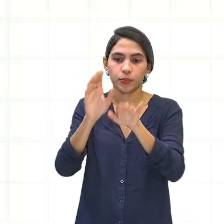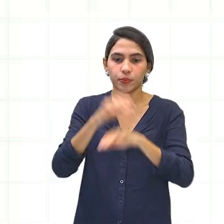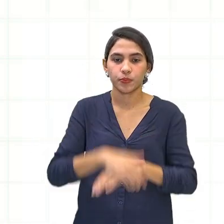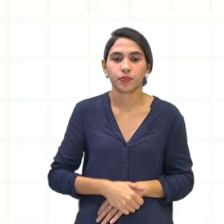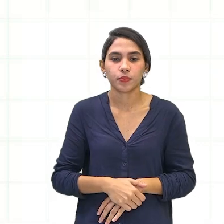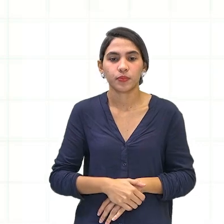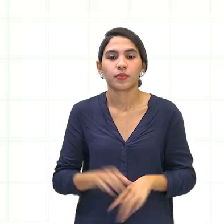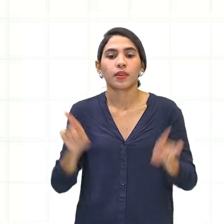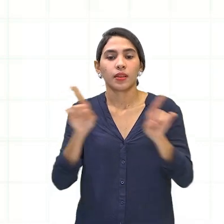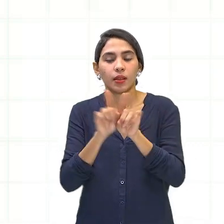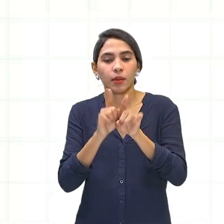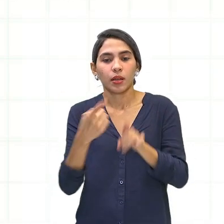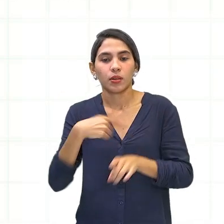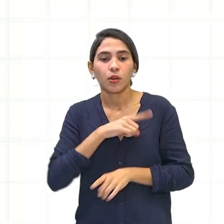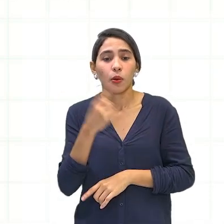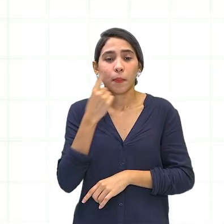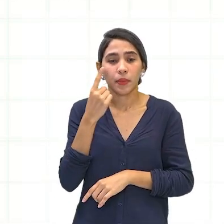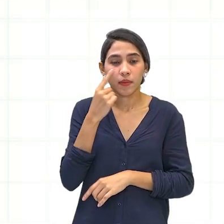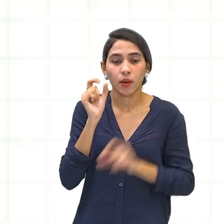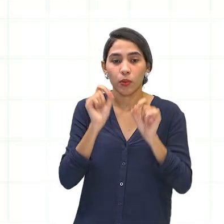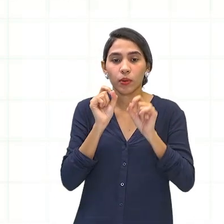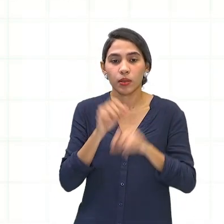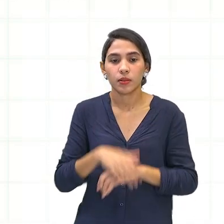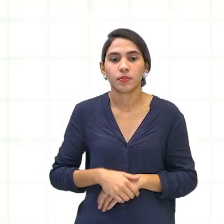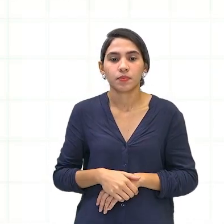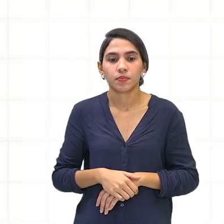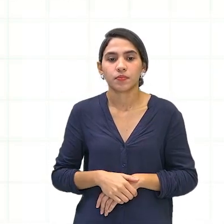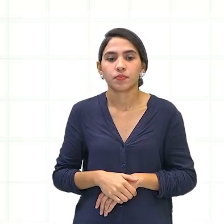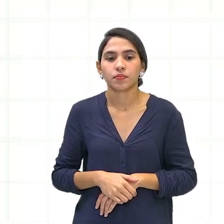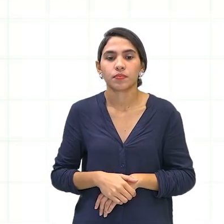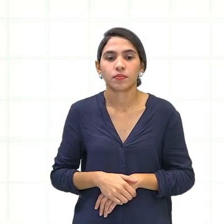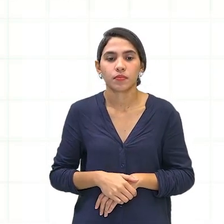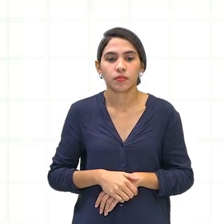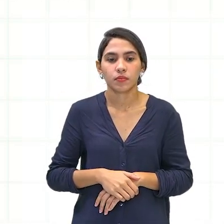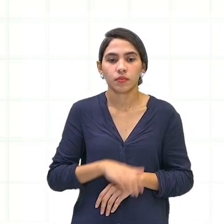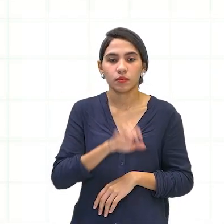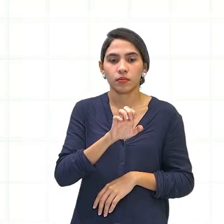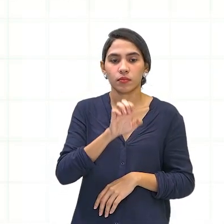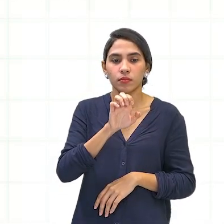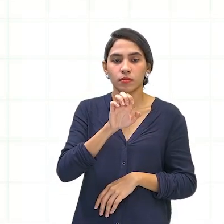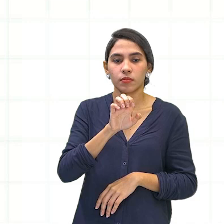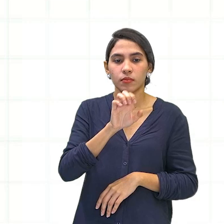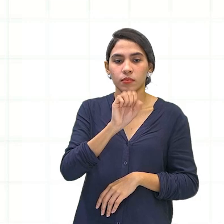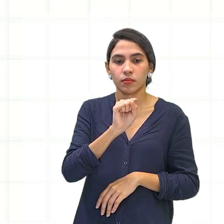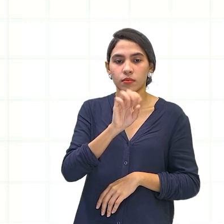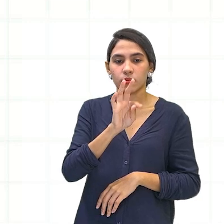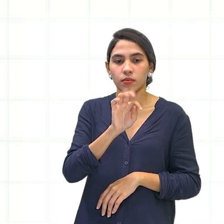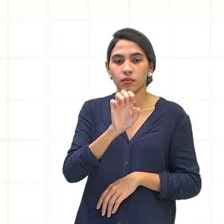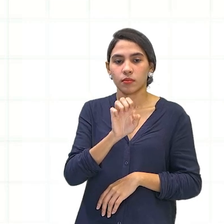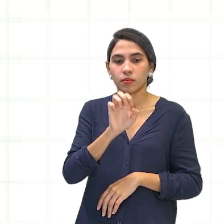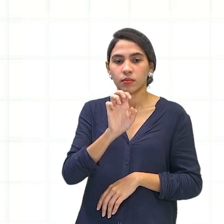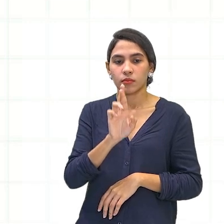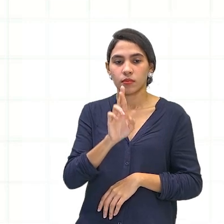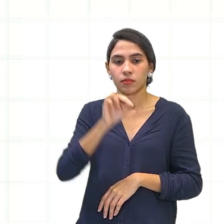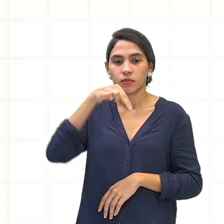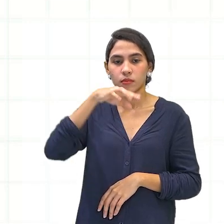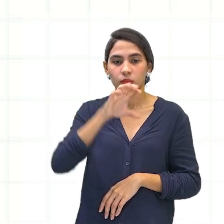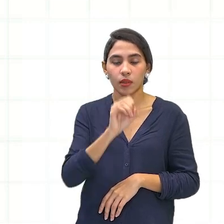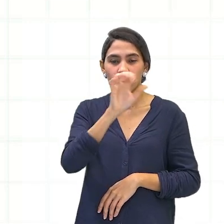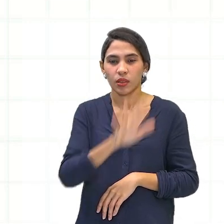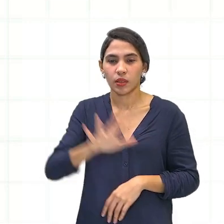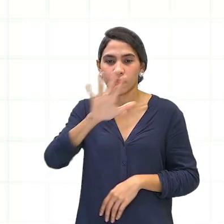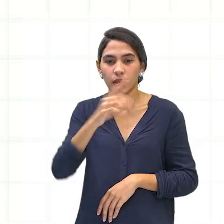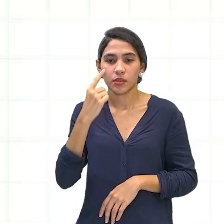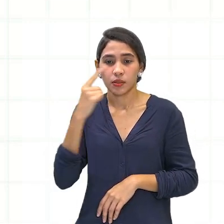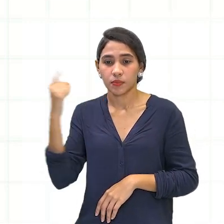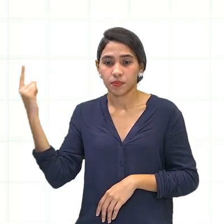disso, a gente vai observar aí a presença de um externo com quilha, né? O externo é justamente um osso nessa região aqui, ó,